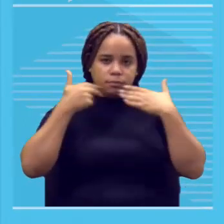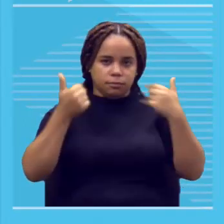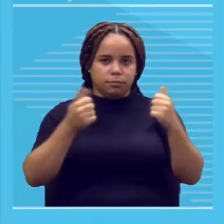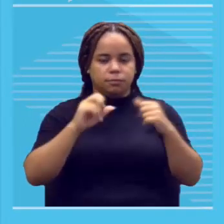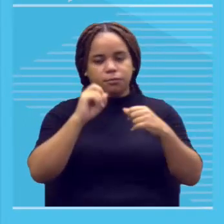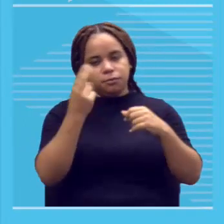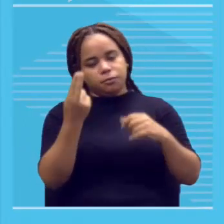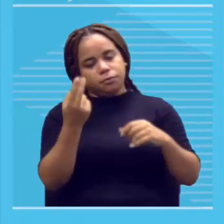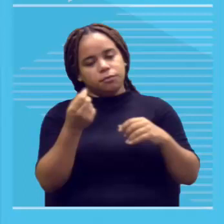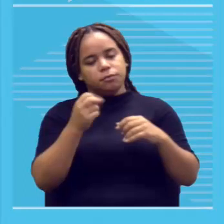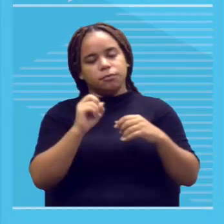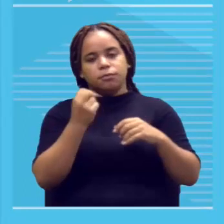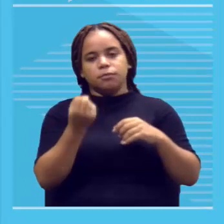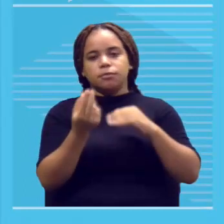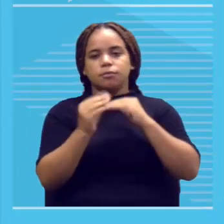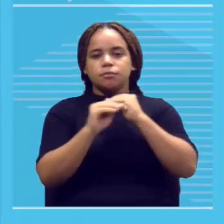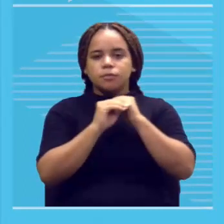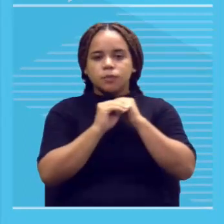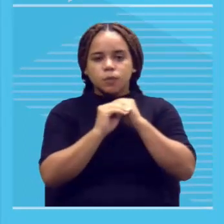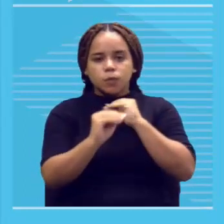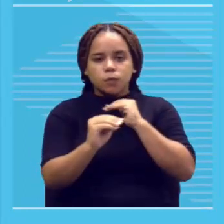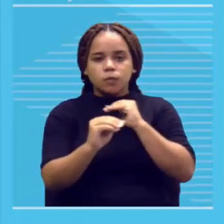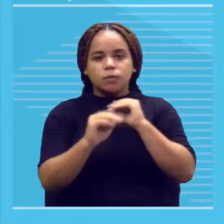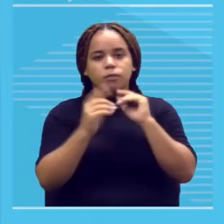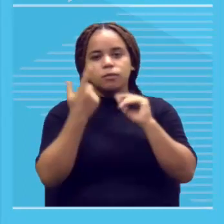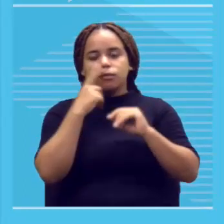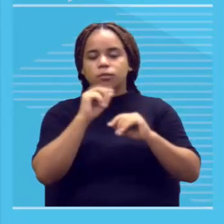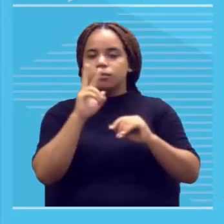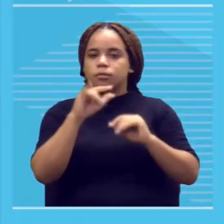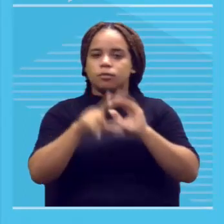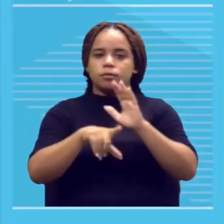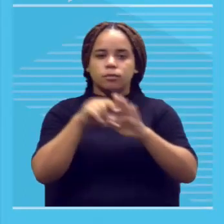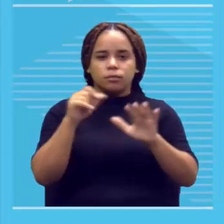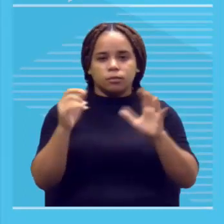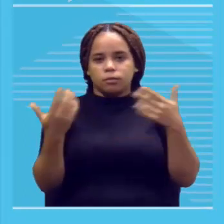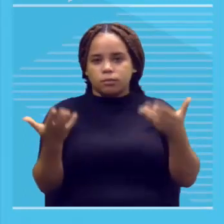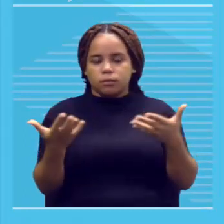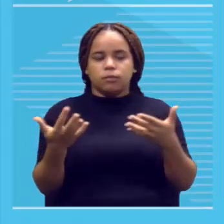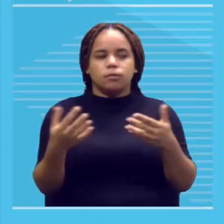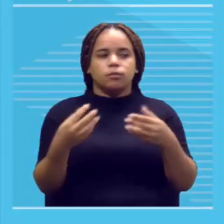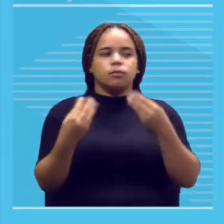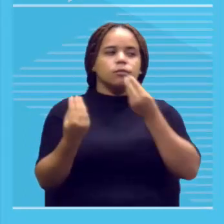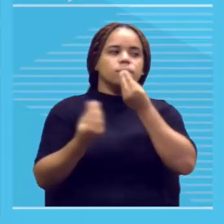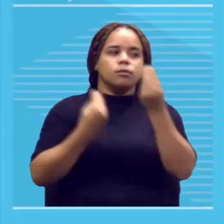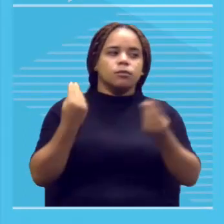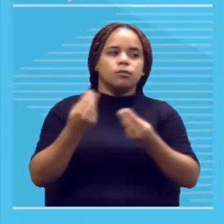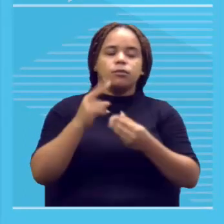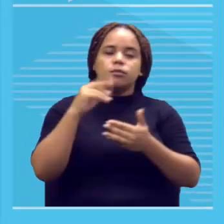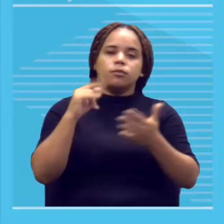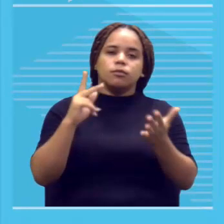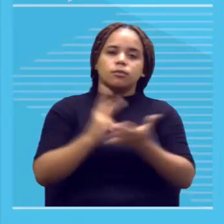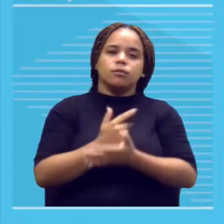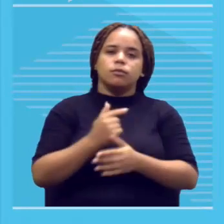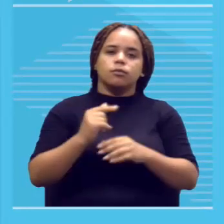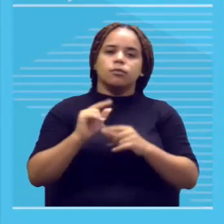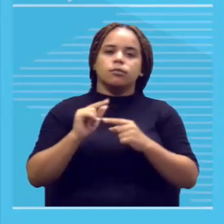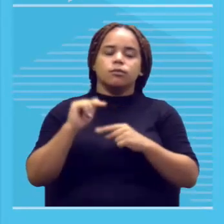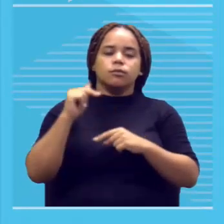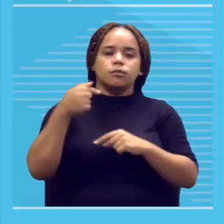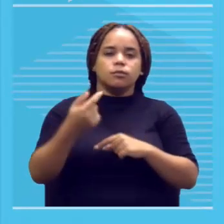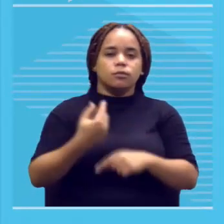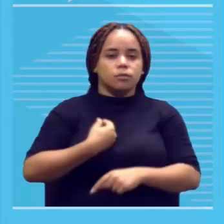ou eu vou estacionar quem vai definir isso a definição de como será a nossa próxima vida